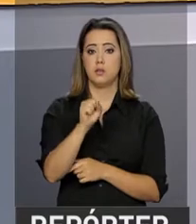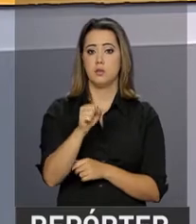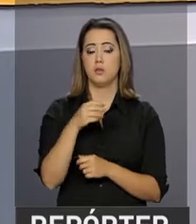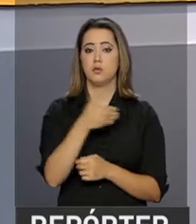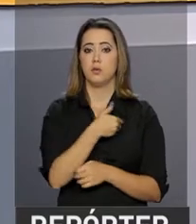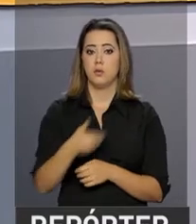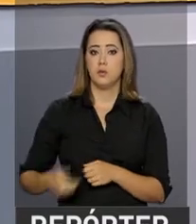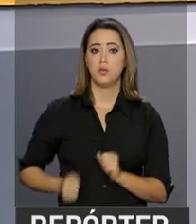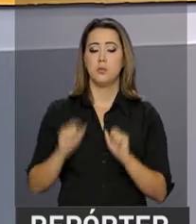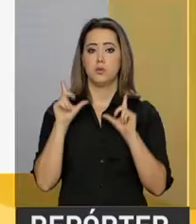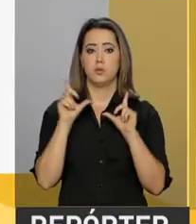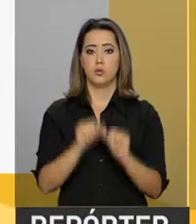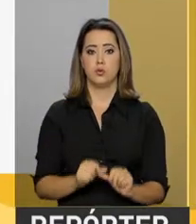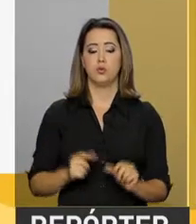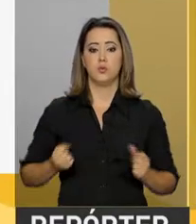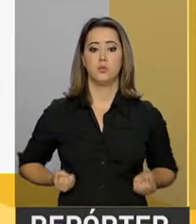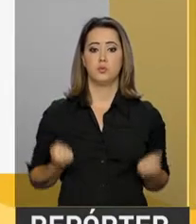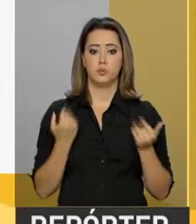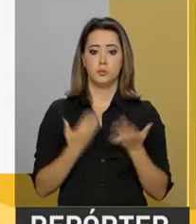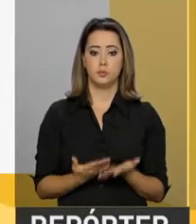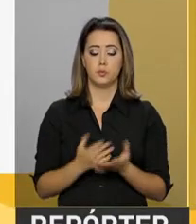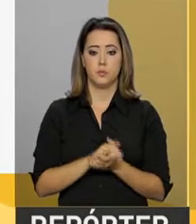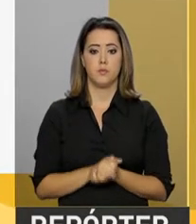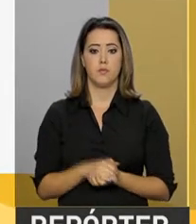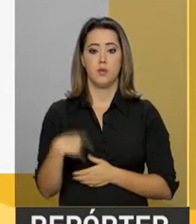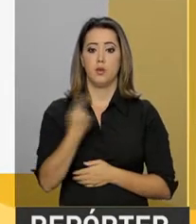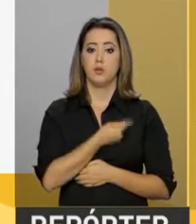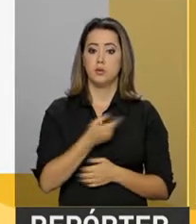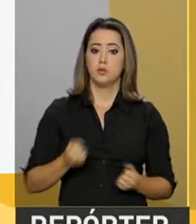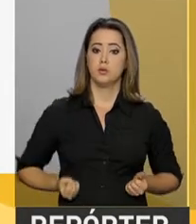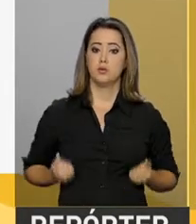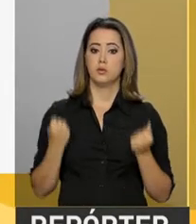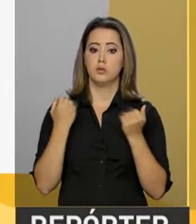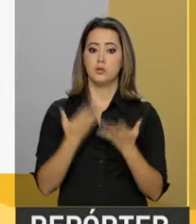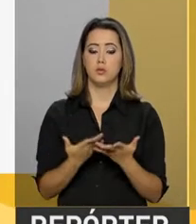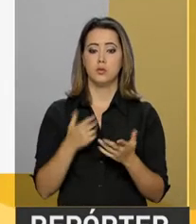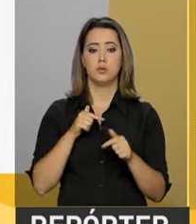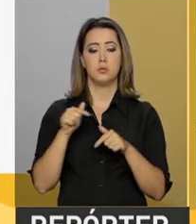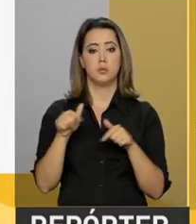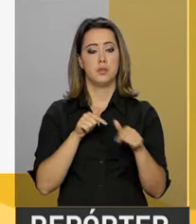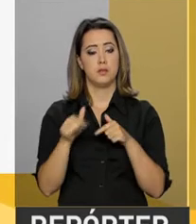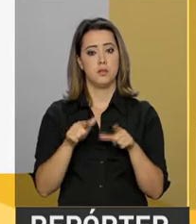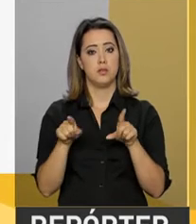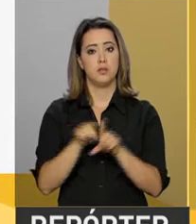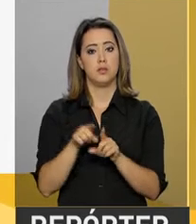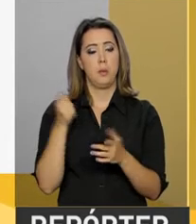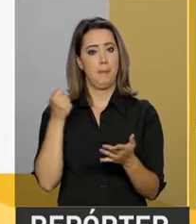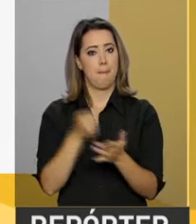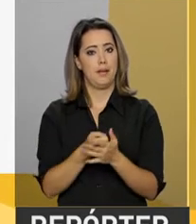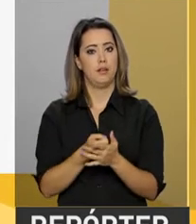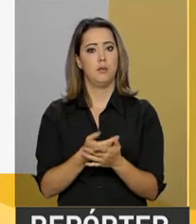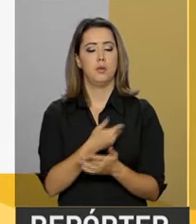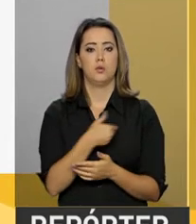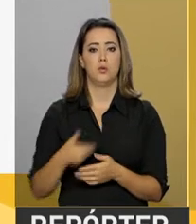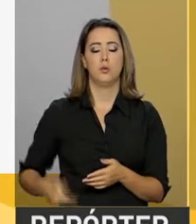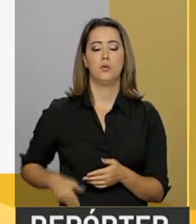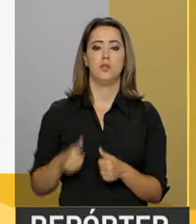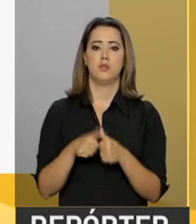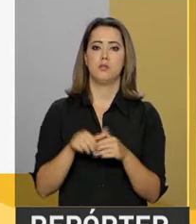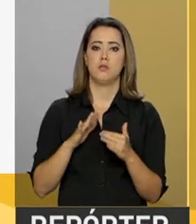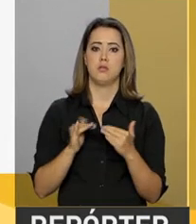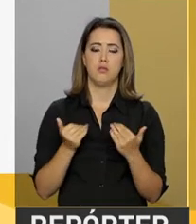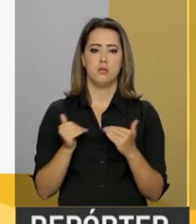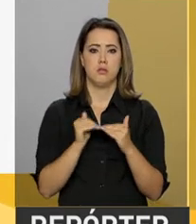diminuir a nossa despesa de funcionamento a despesa de custeio do governo está